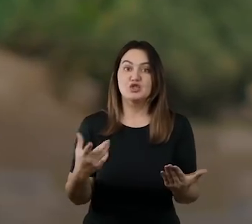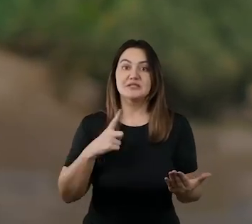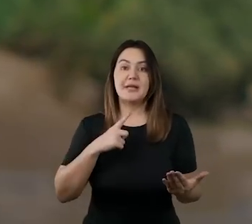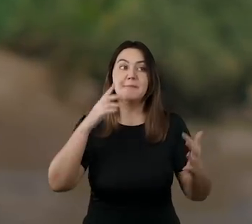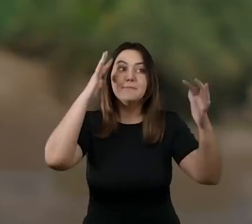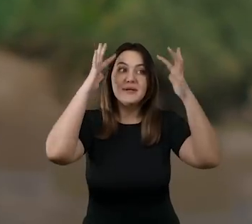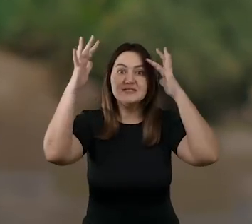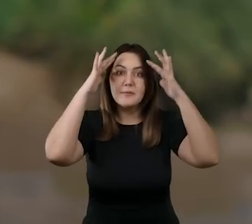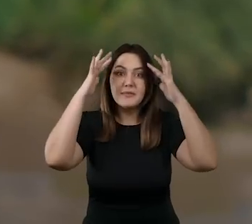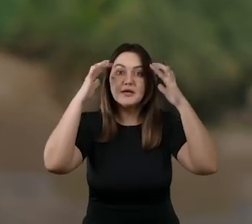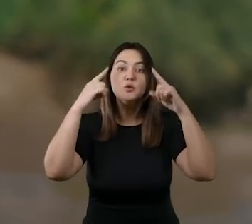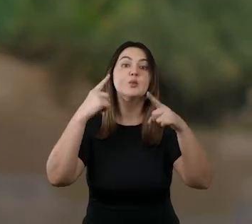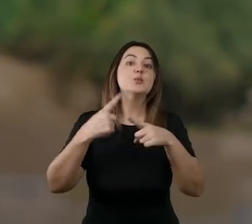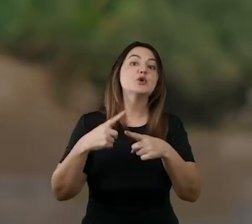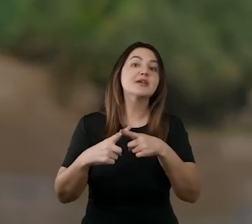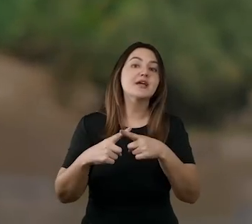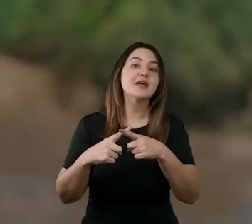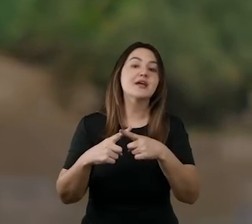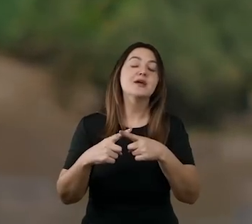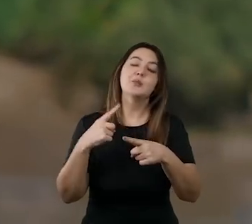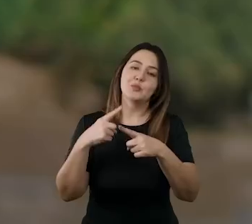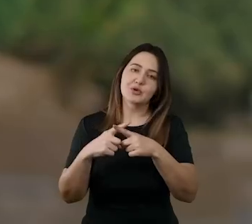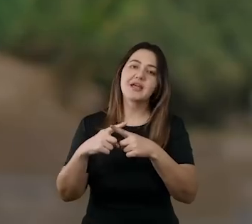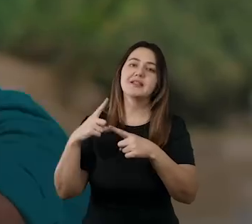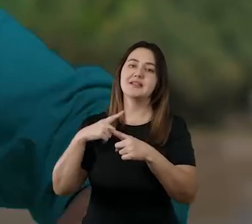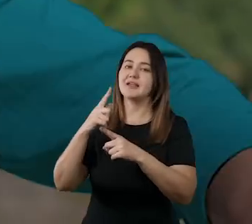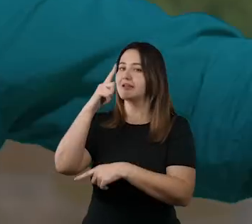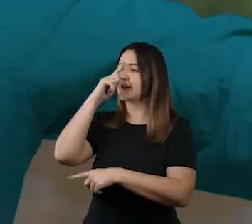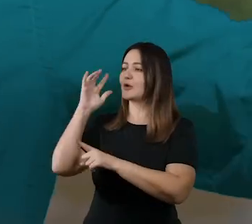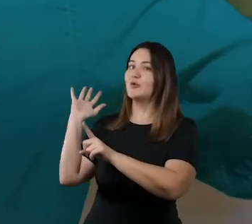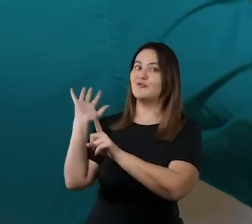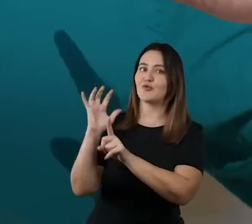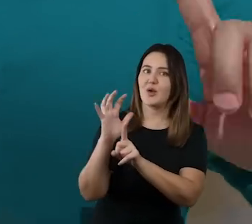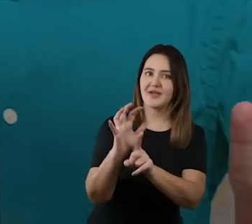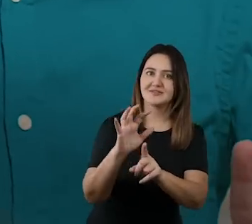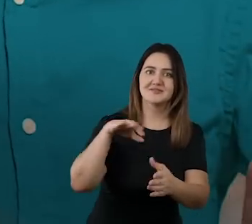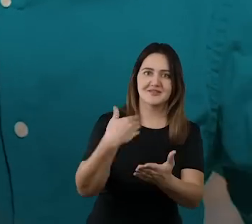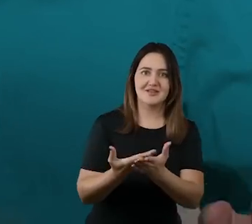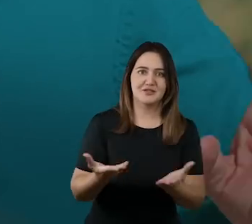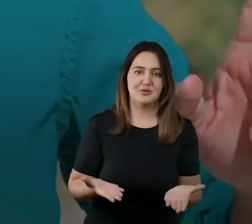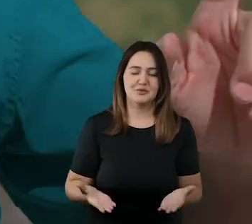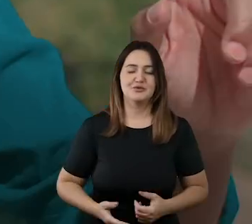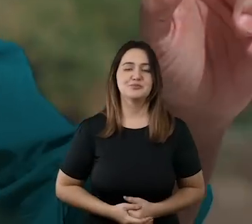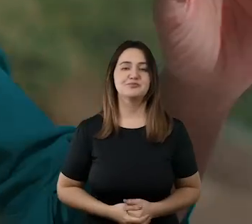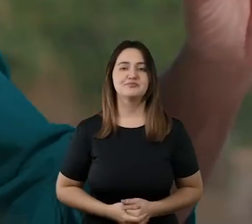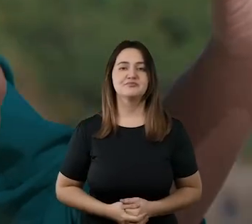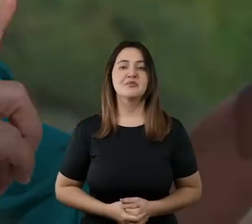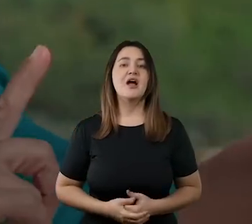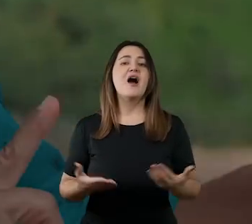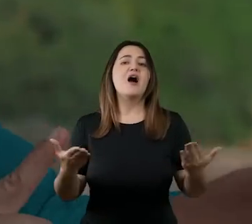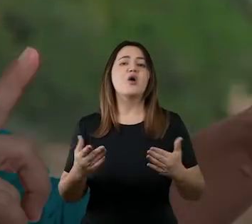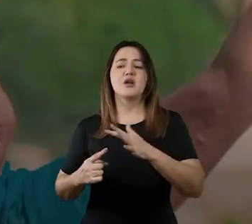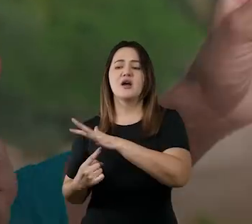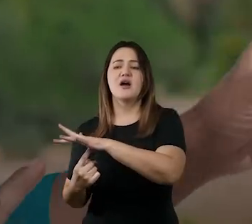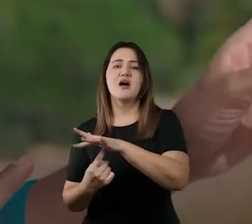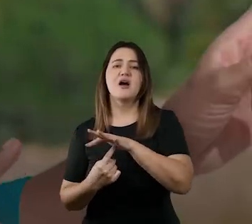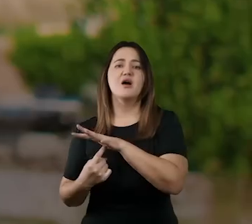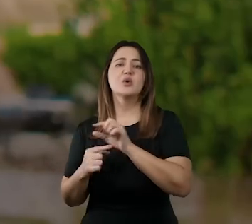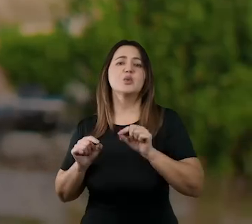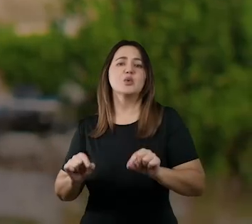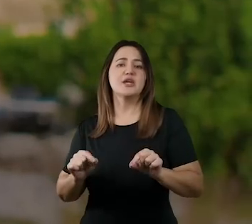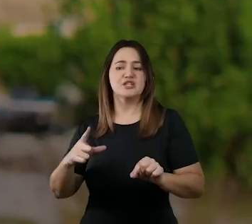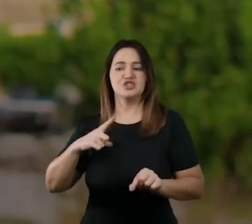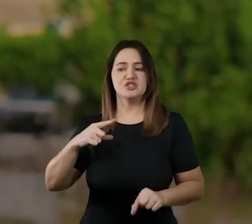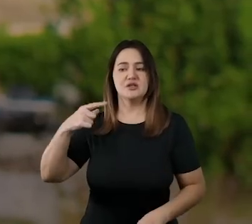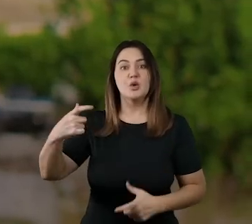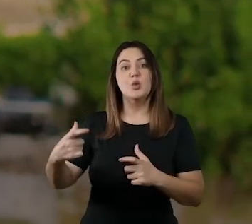os gregos pensaram como pensaram. Agora vamos voltar a falar da Ágora, desse lugar onde eu estou e da religiosidade que havia aqui.